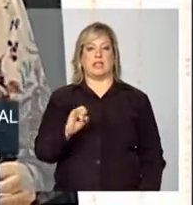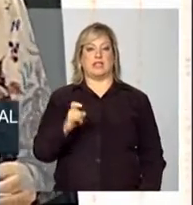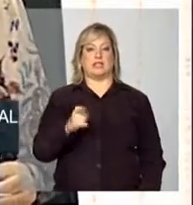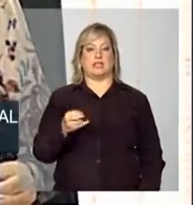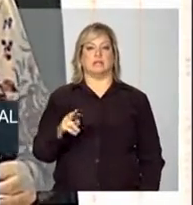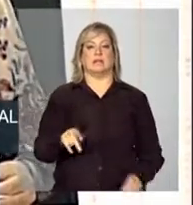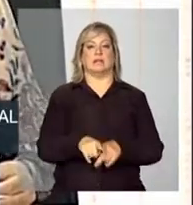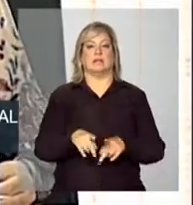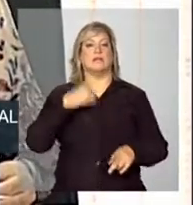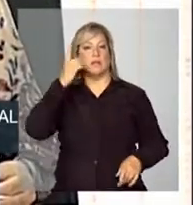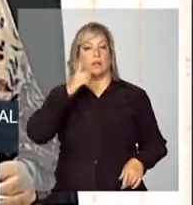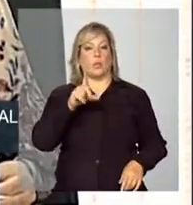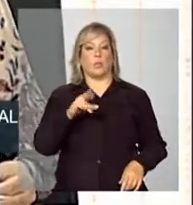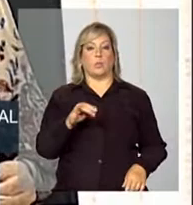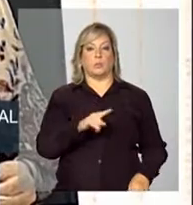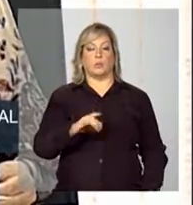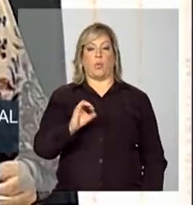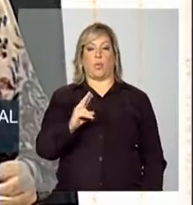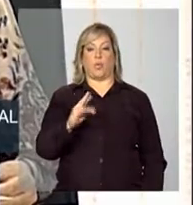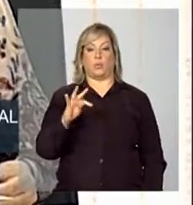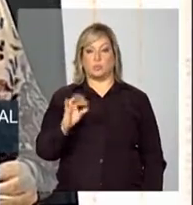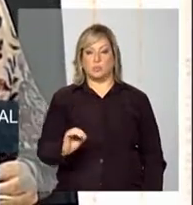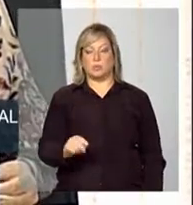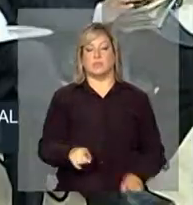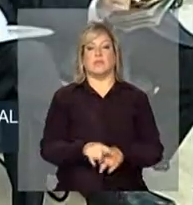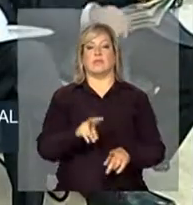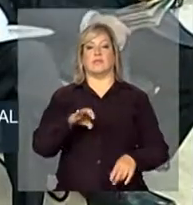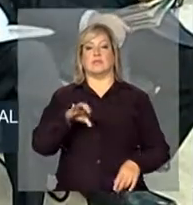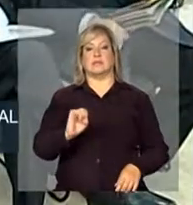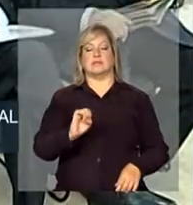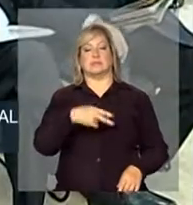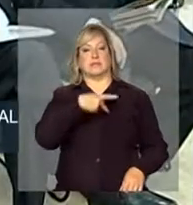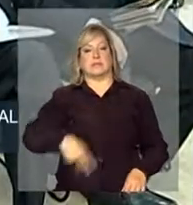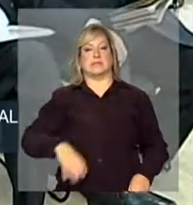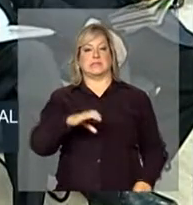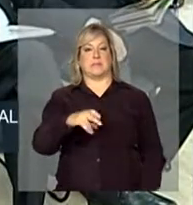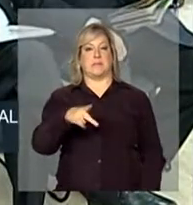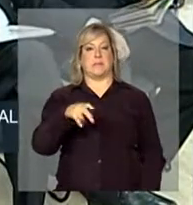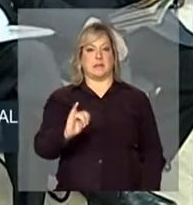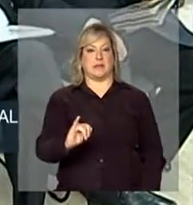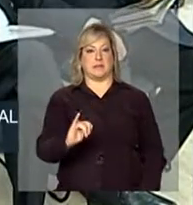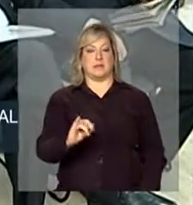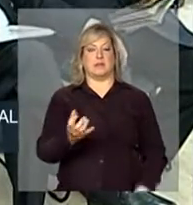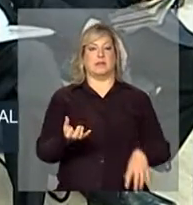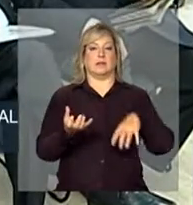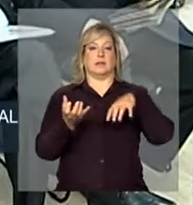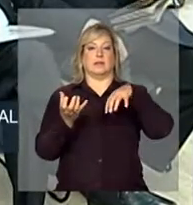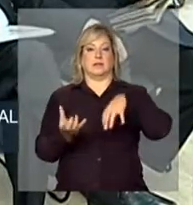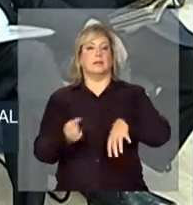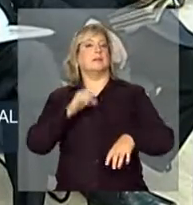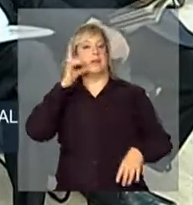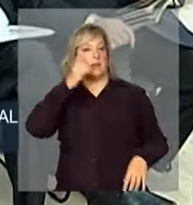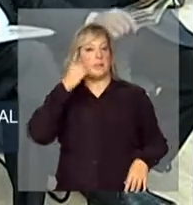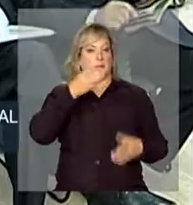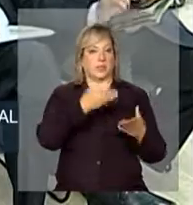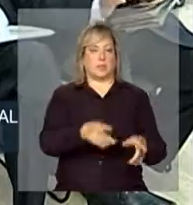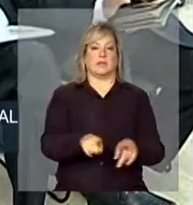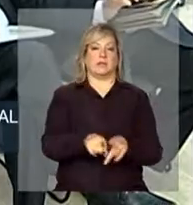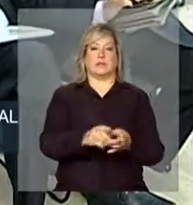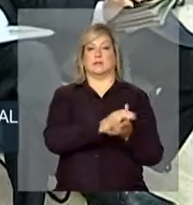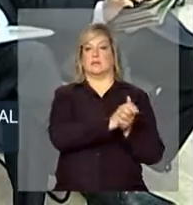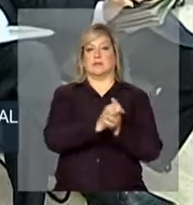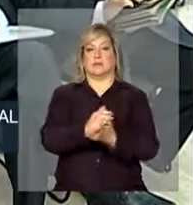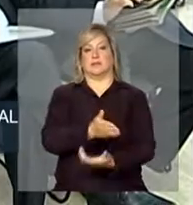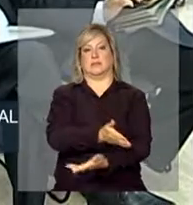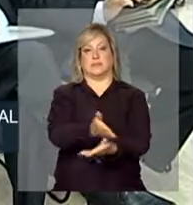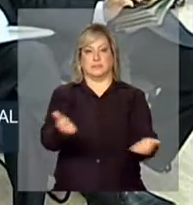e o Deputado Luiz Couto vice-presidente da CPI da Câmara dos Deputados são comprimento através dos